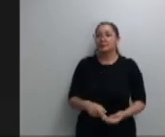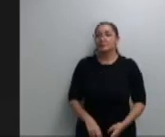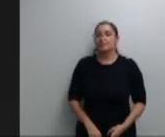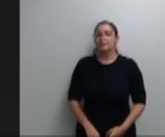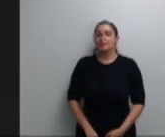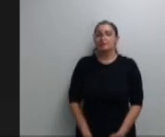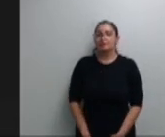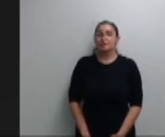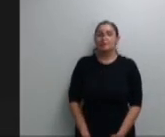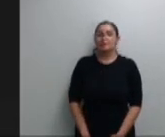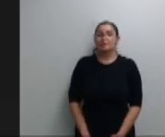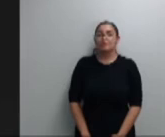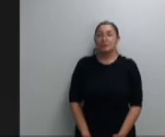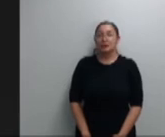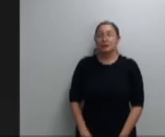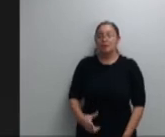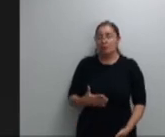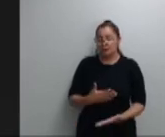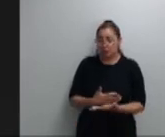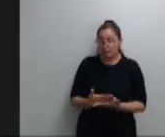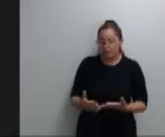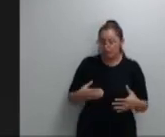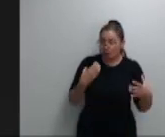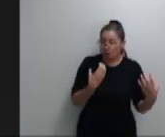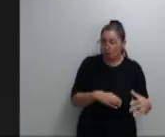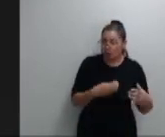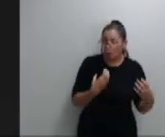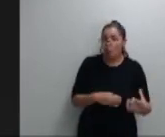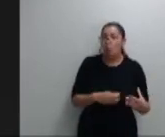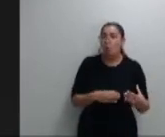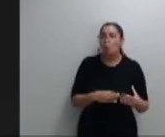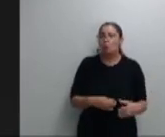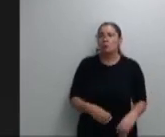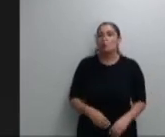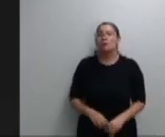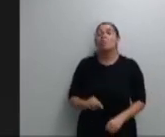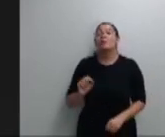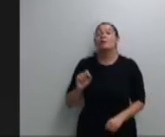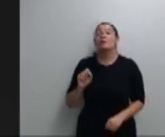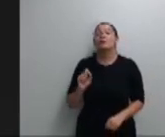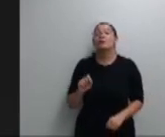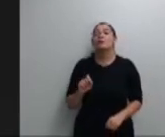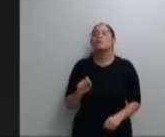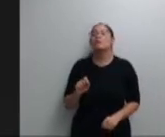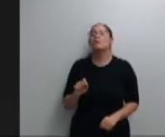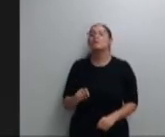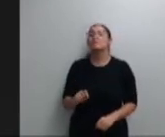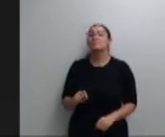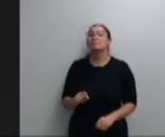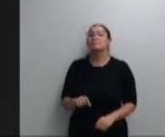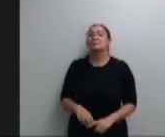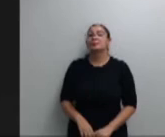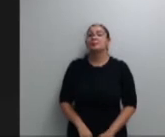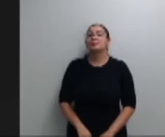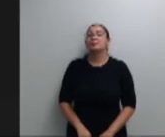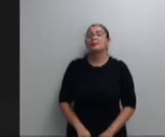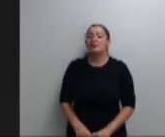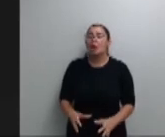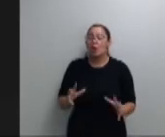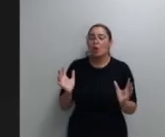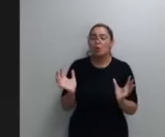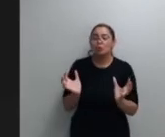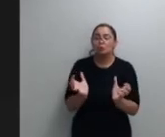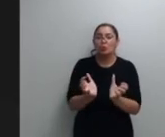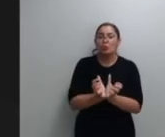questão estava a comissão do concurso autorizada a supri-la o que foi efetivamente realizado em reunião ocorrida em